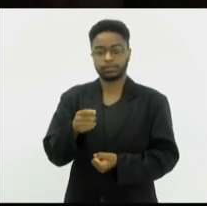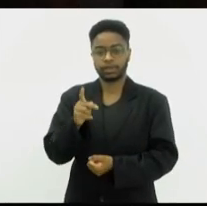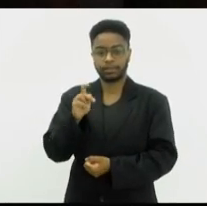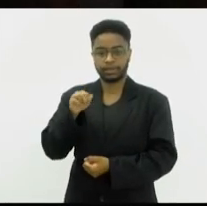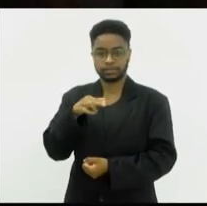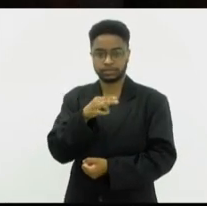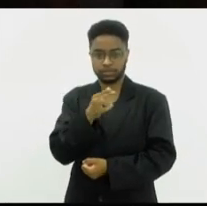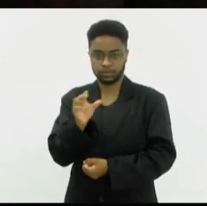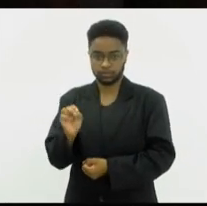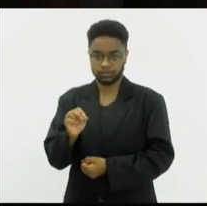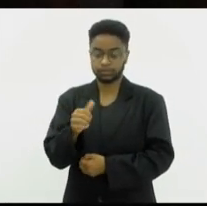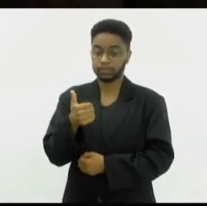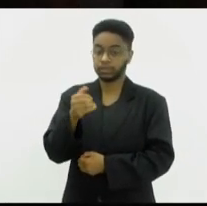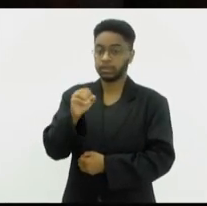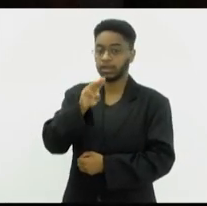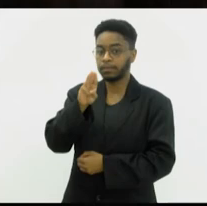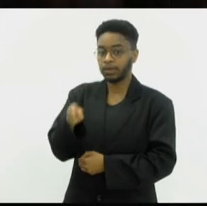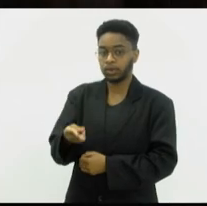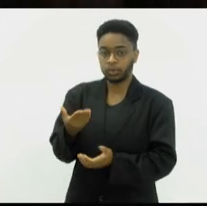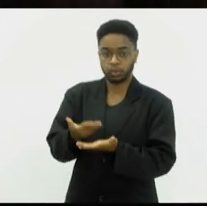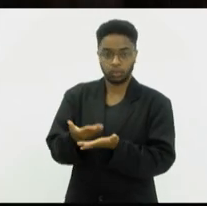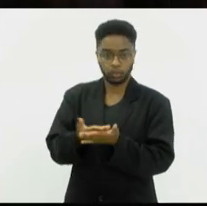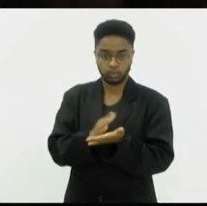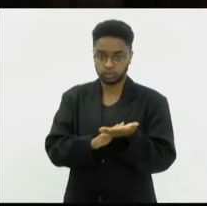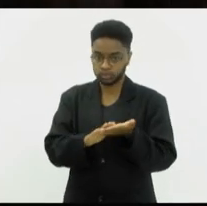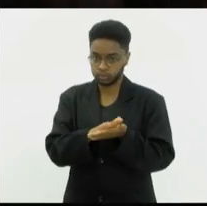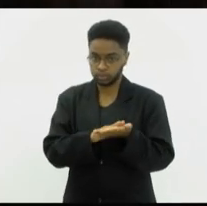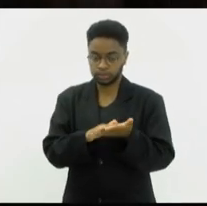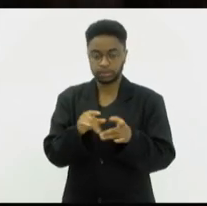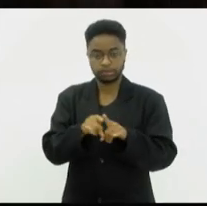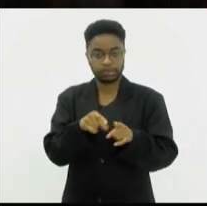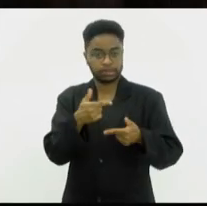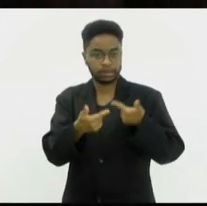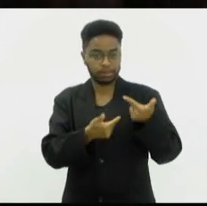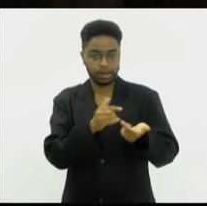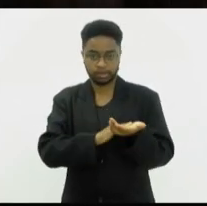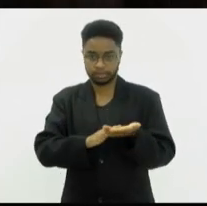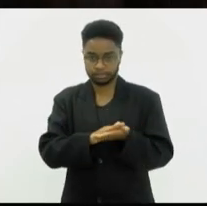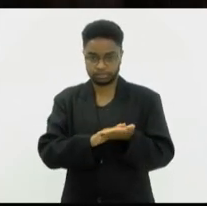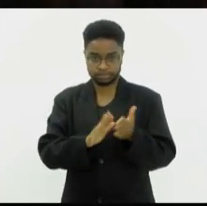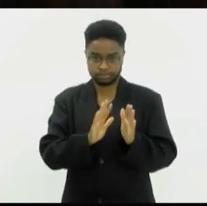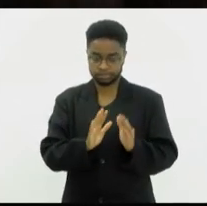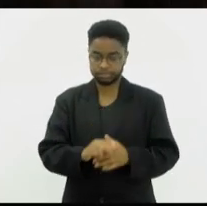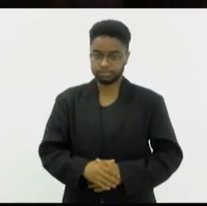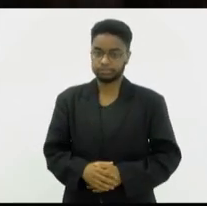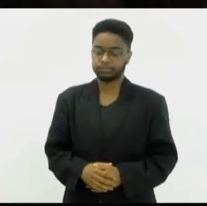10 milhões nem estudam e nem trabalham.